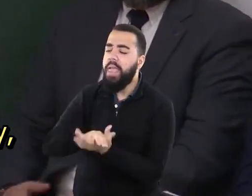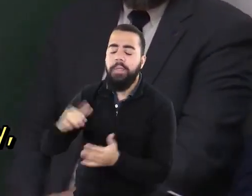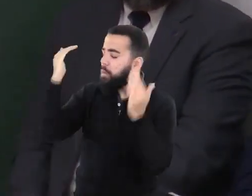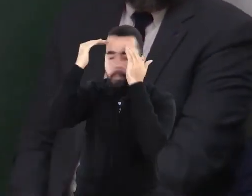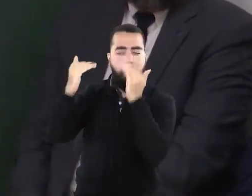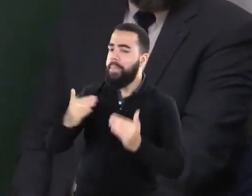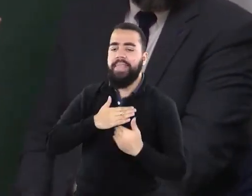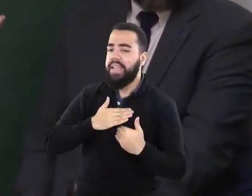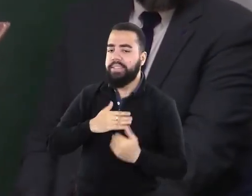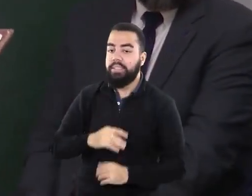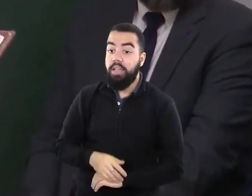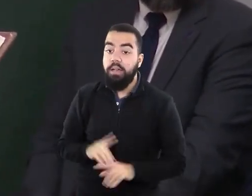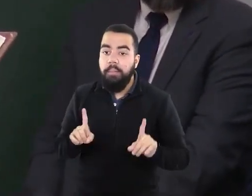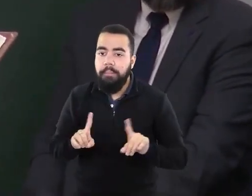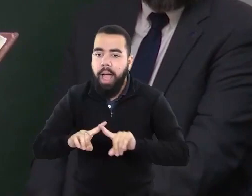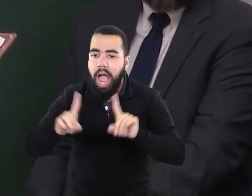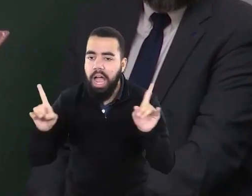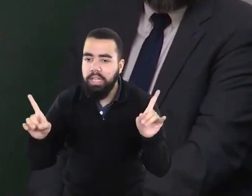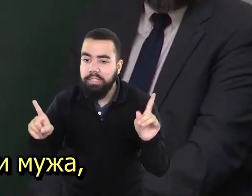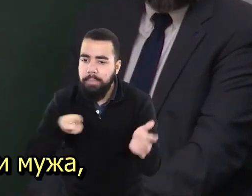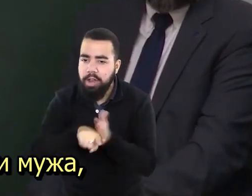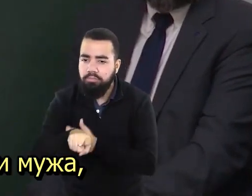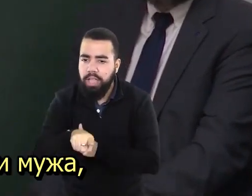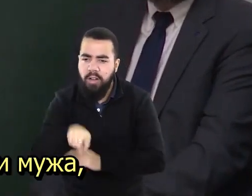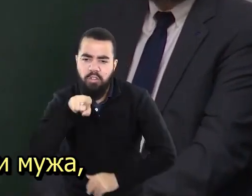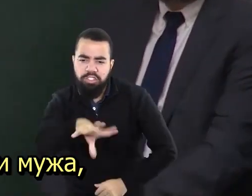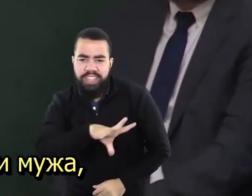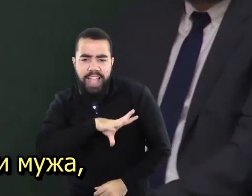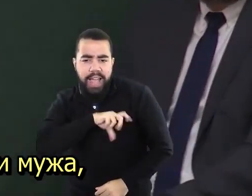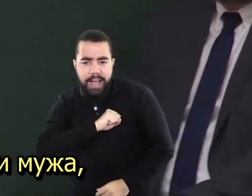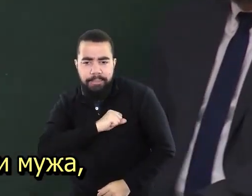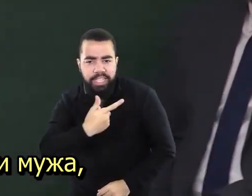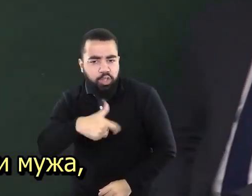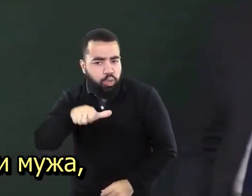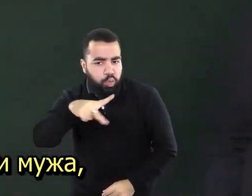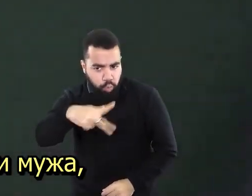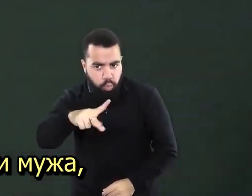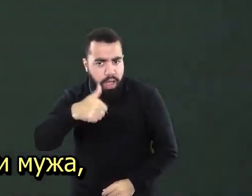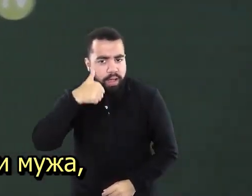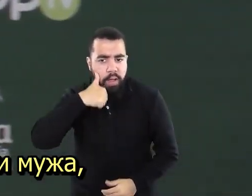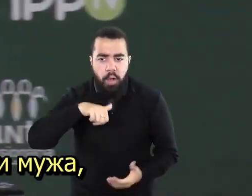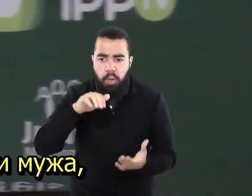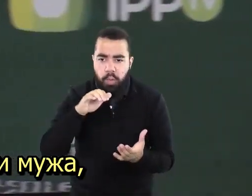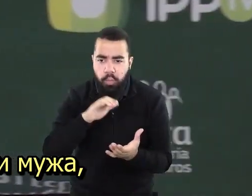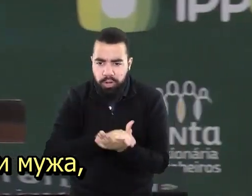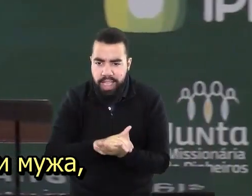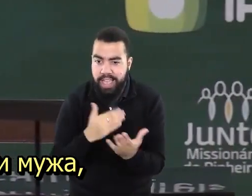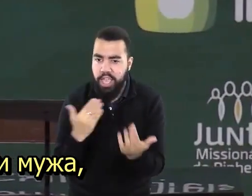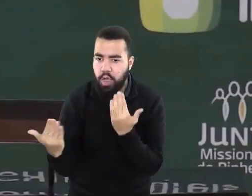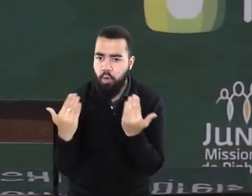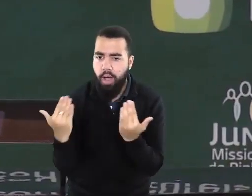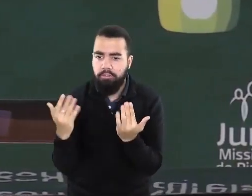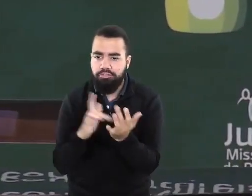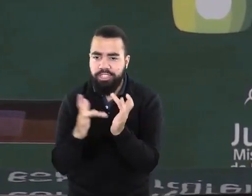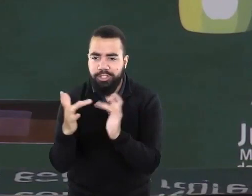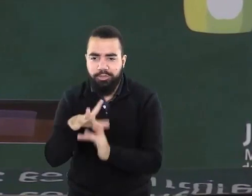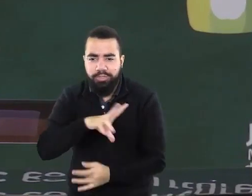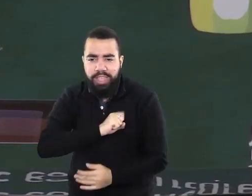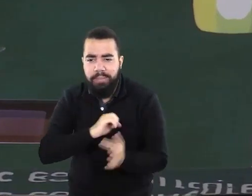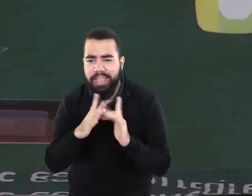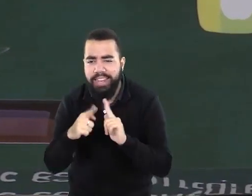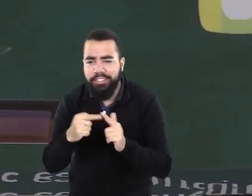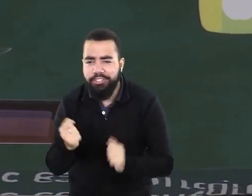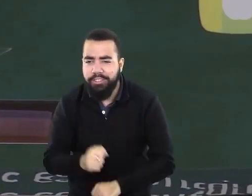igreja? Essa é a pergunta. Então vamos a entender agora a posição do marido, e vejam